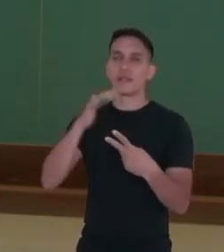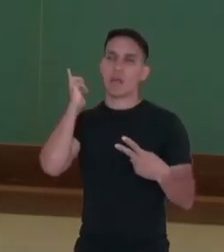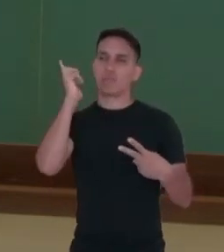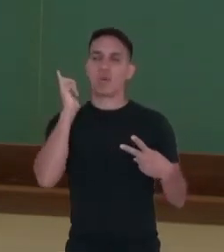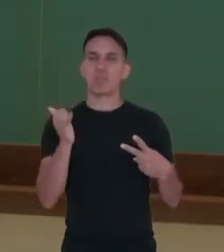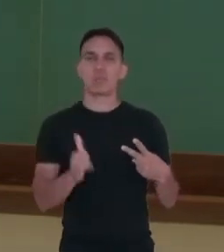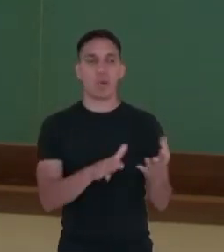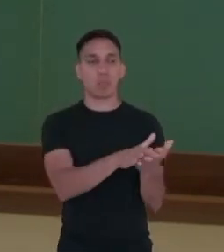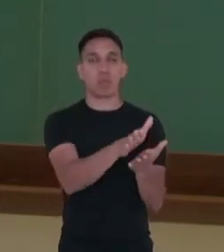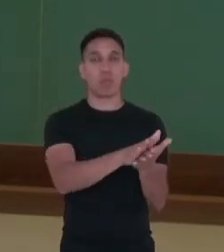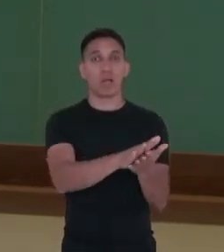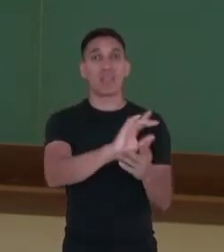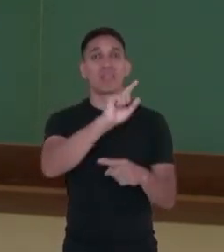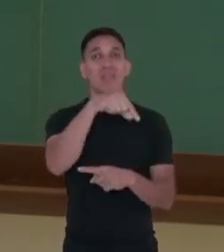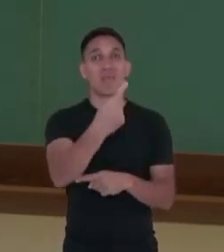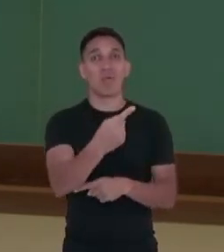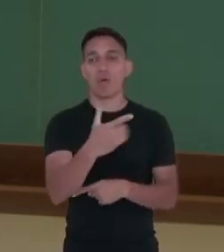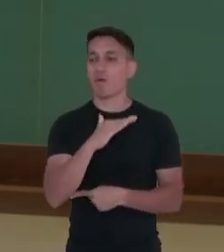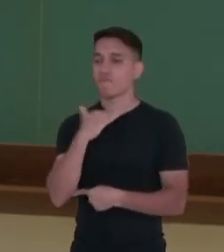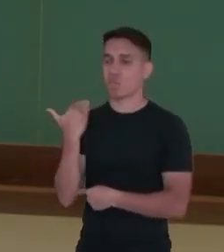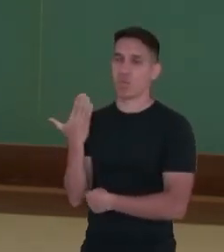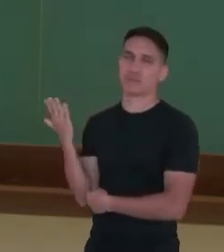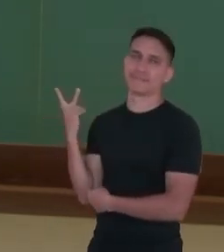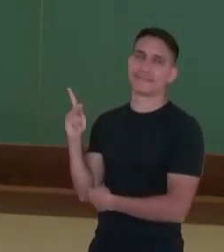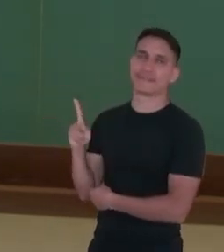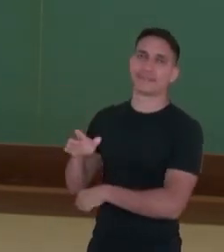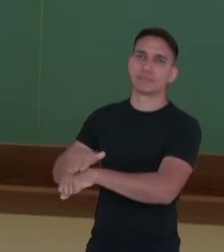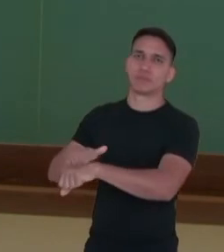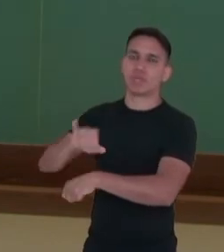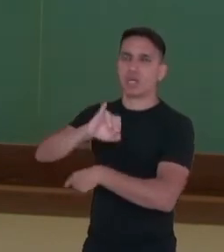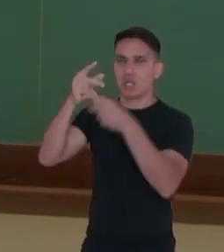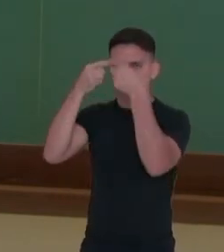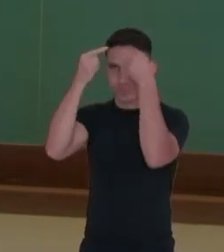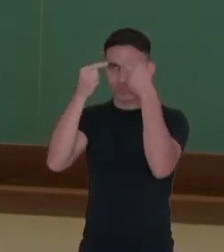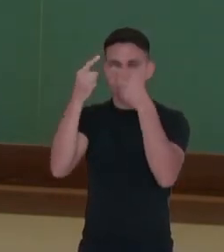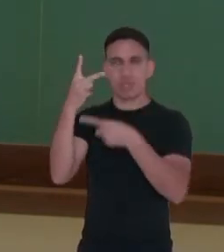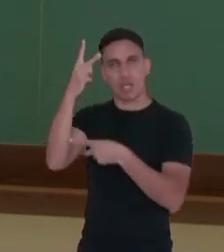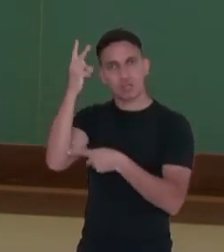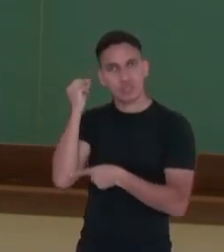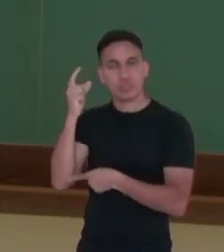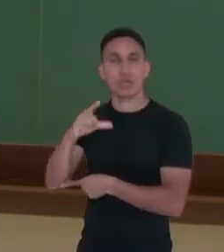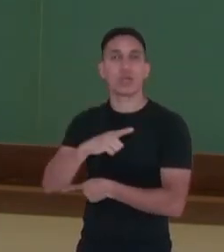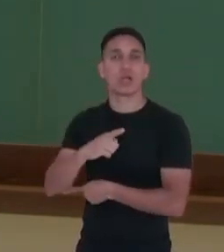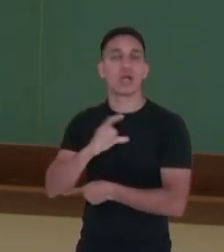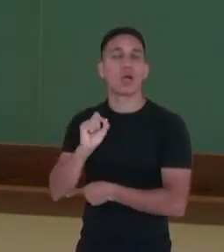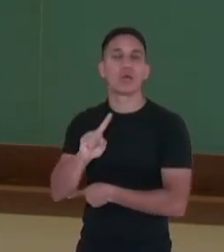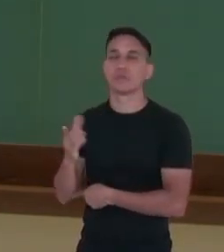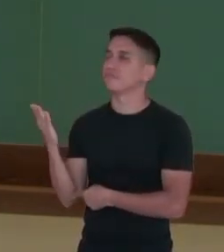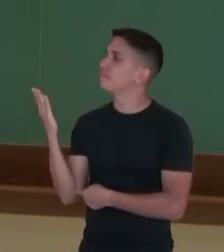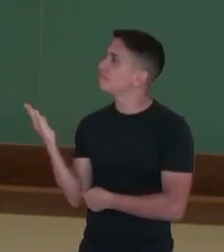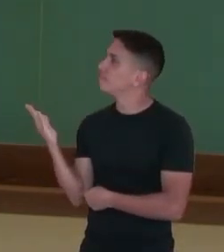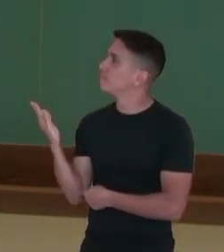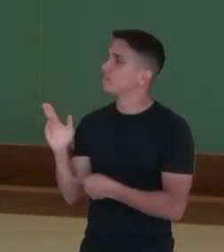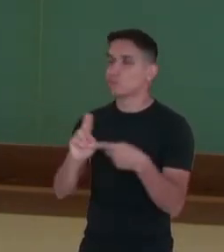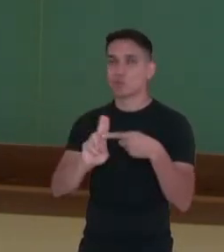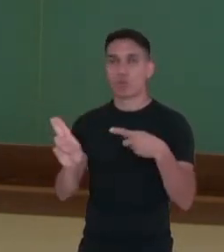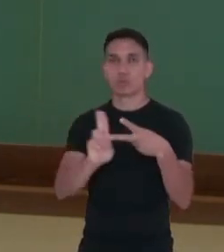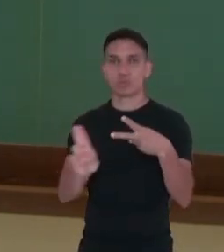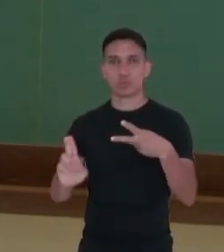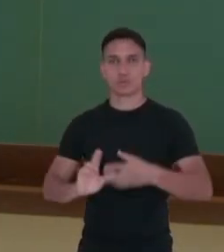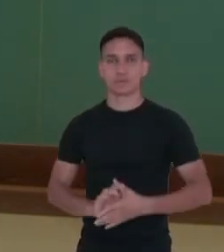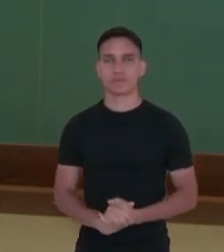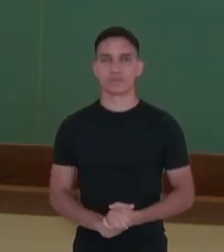publicados postumamente, ou seja, após a morte da Jane Austen, né? Então são os romances North Ranger e Abbey